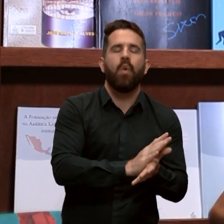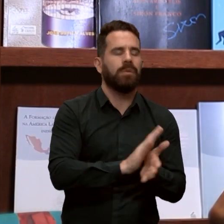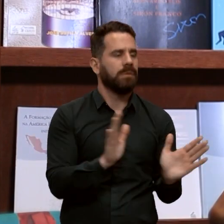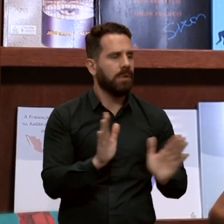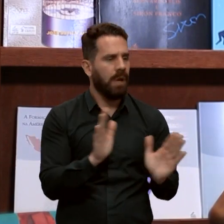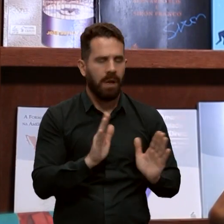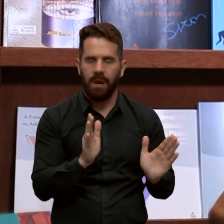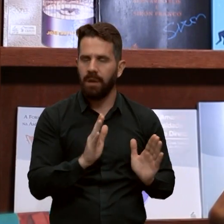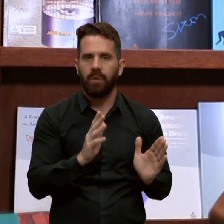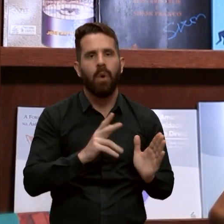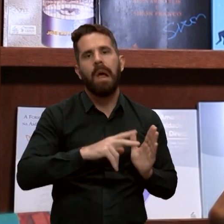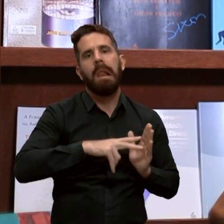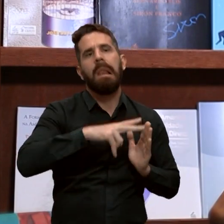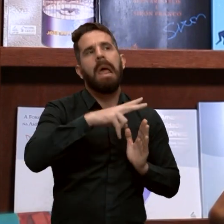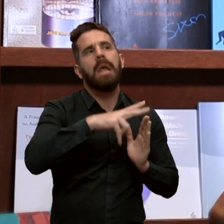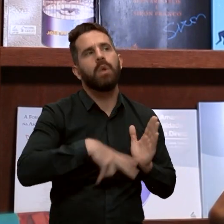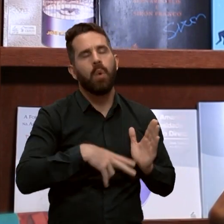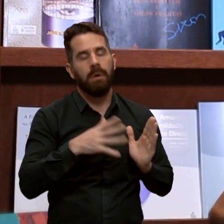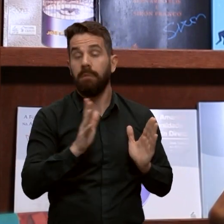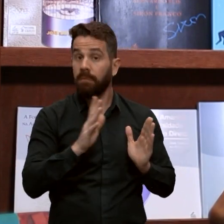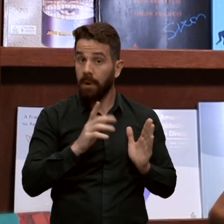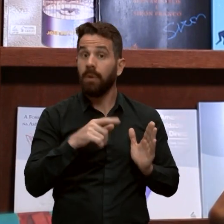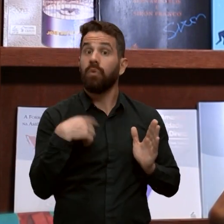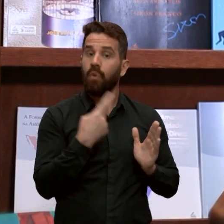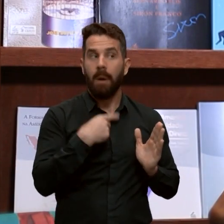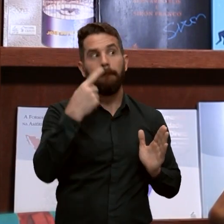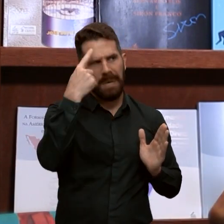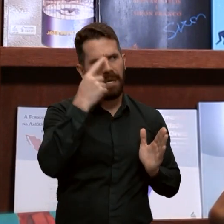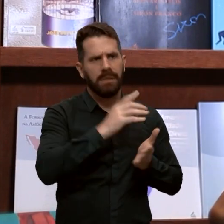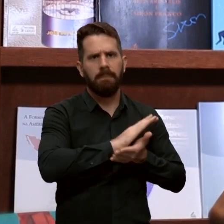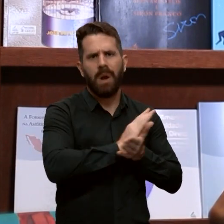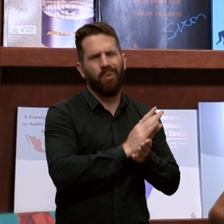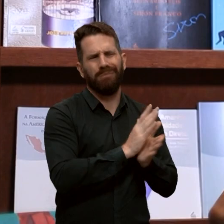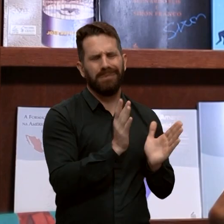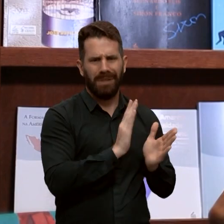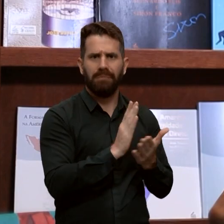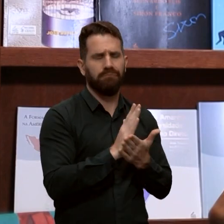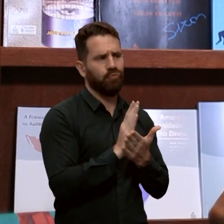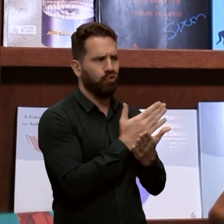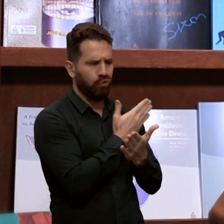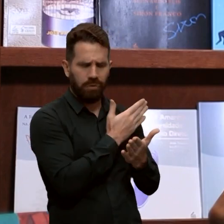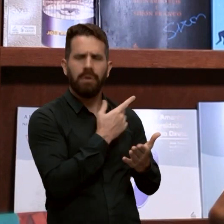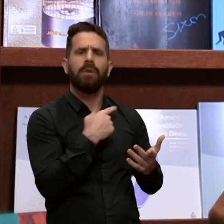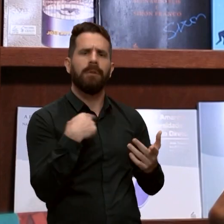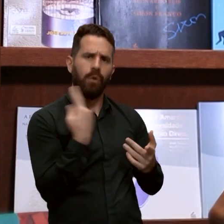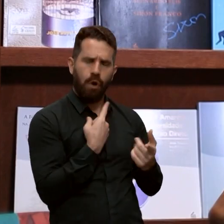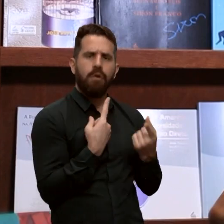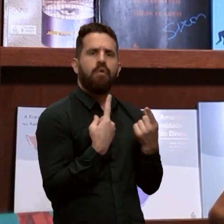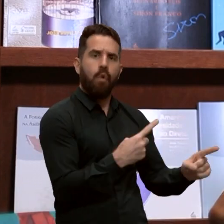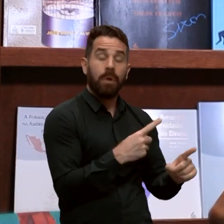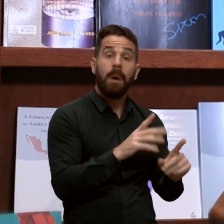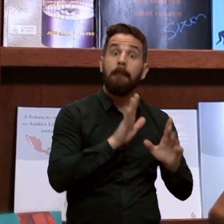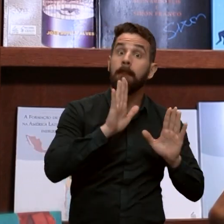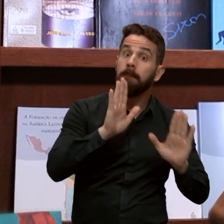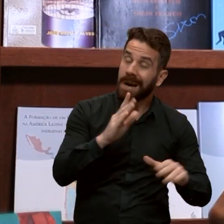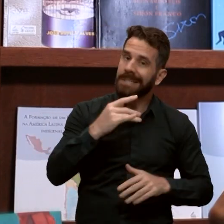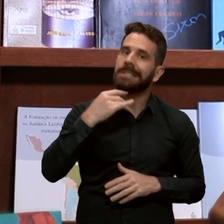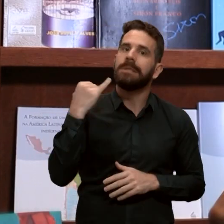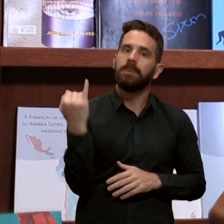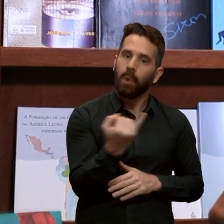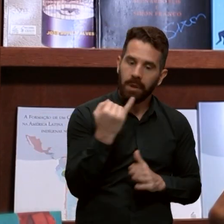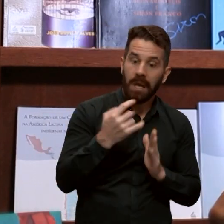de leitura a gente combate a questão do preconceito, mas ao mesmo tempo também é muito importante que a